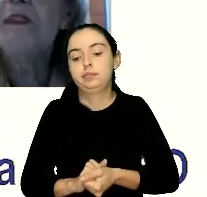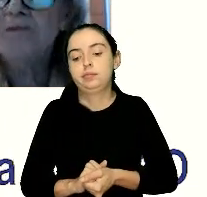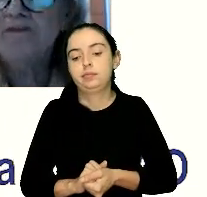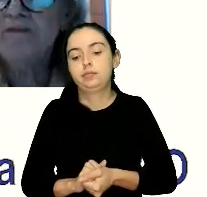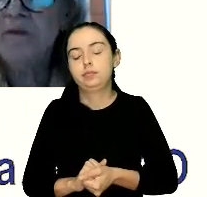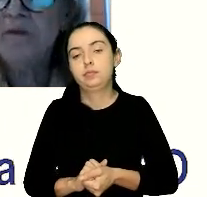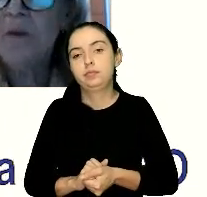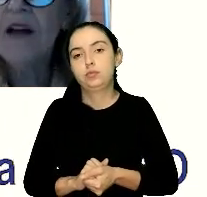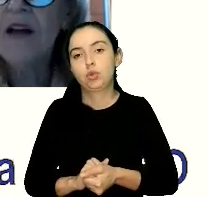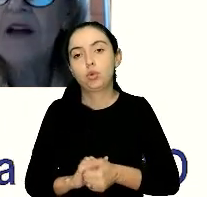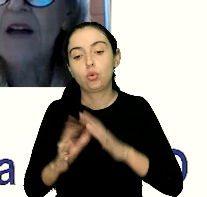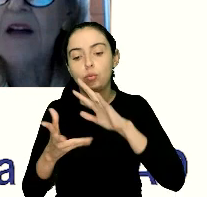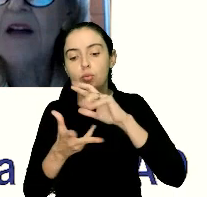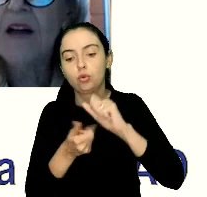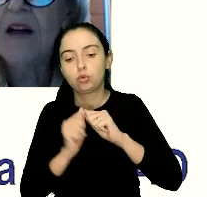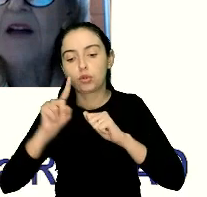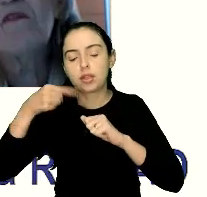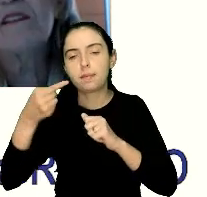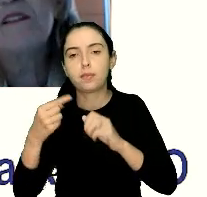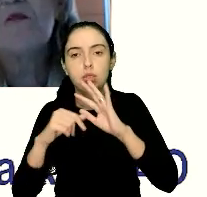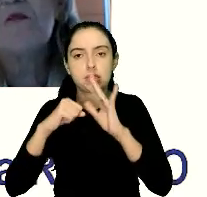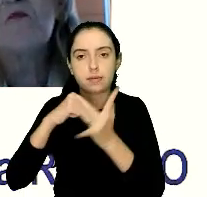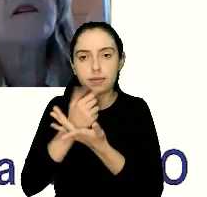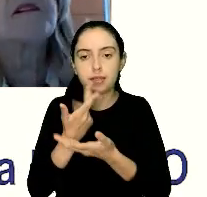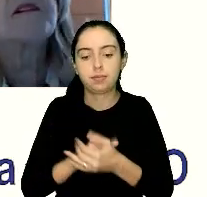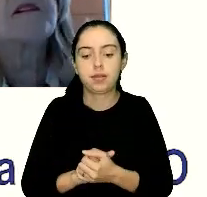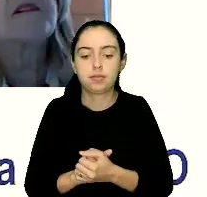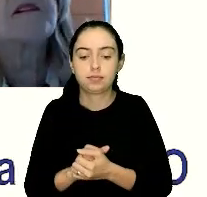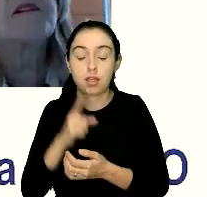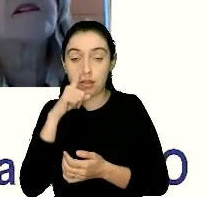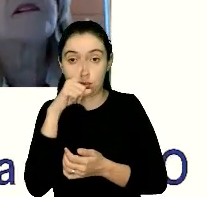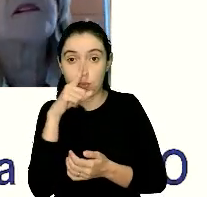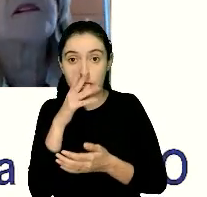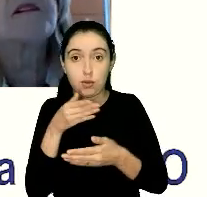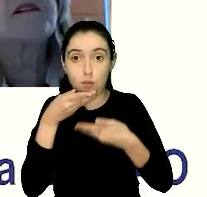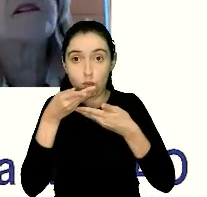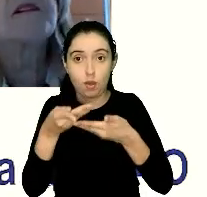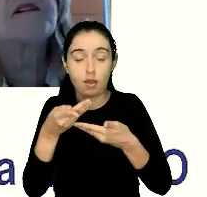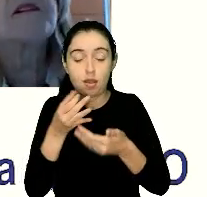O mundo pós-pandemia. Aqui eu me arrisco a fazer algumas